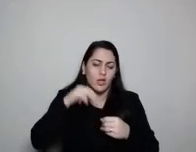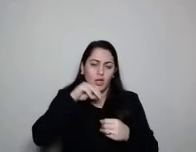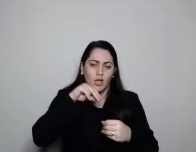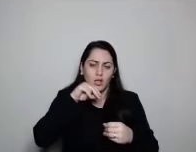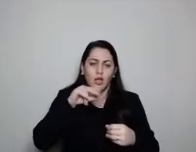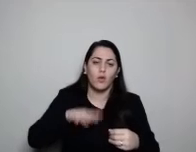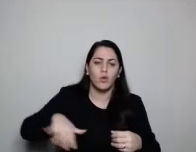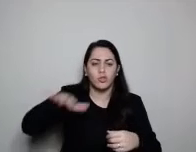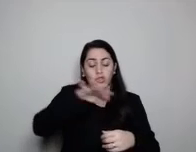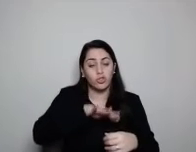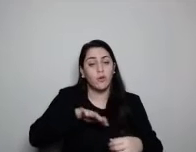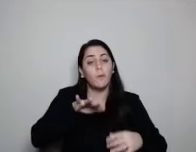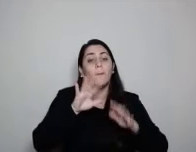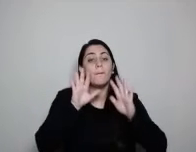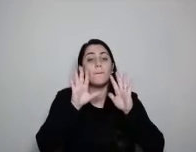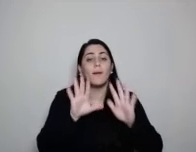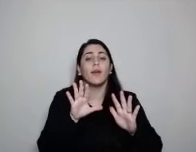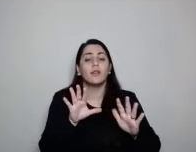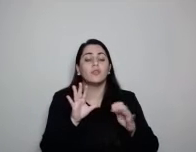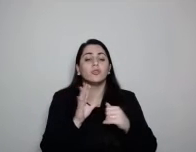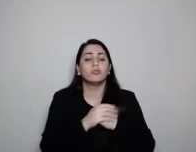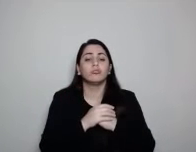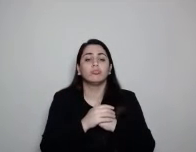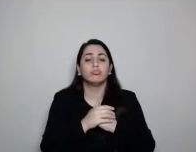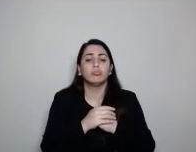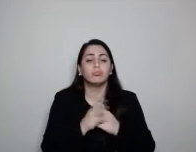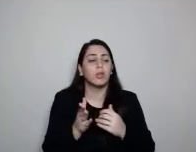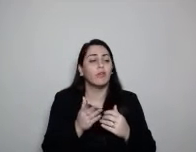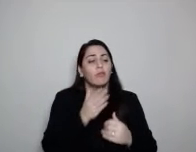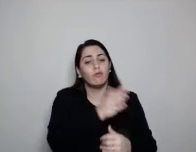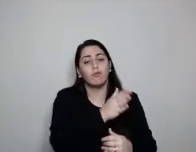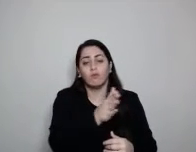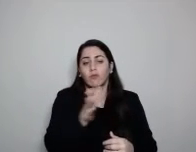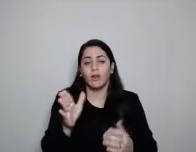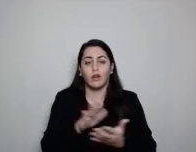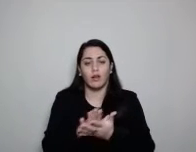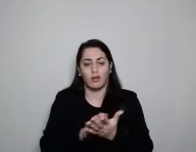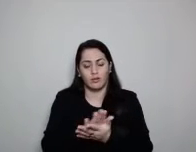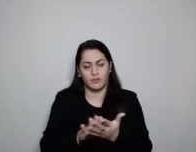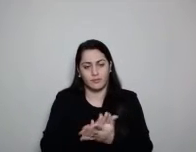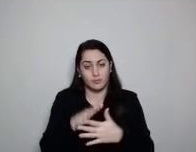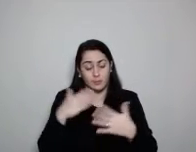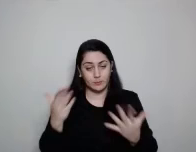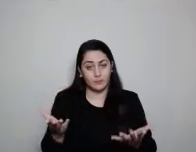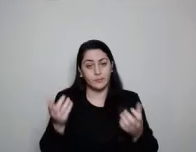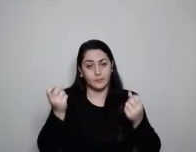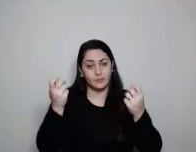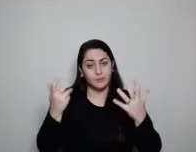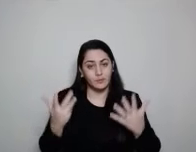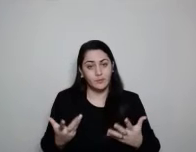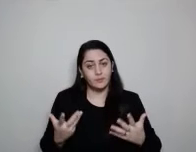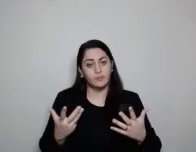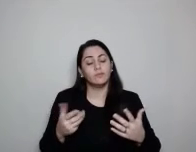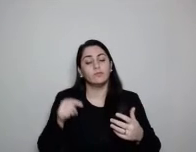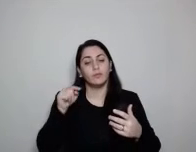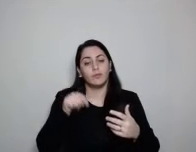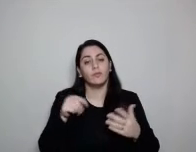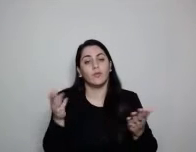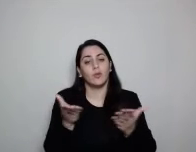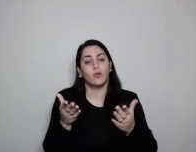cidades metropolitanas, e não prestar efetivamente os serviços. Dito isso, esse é